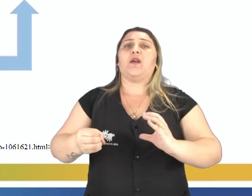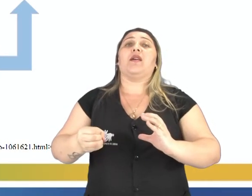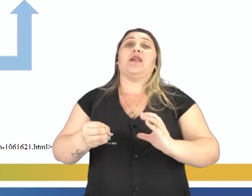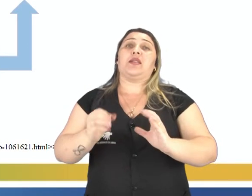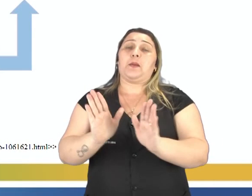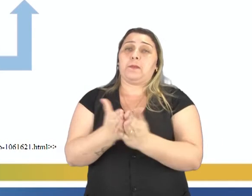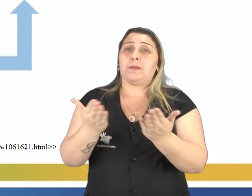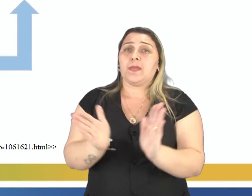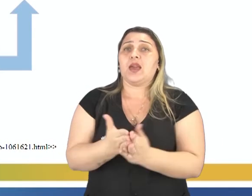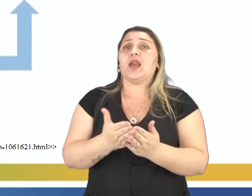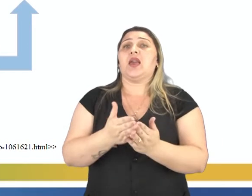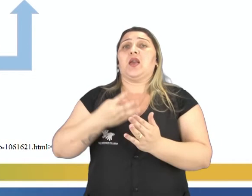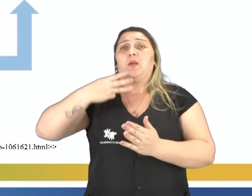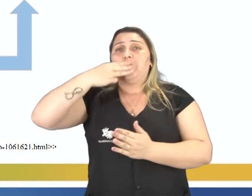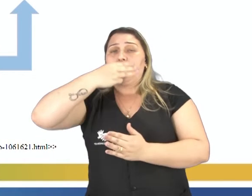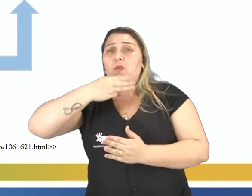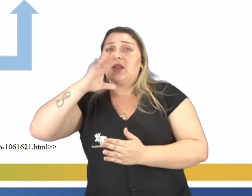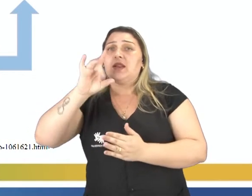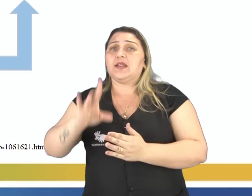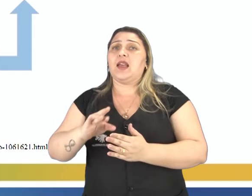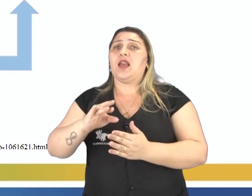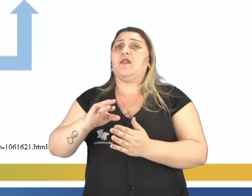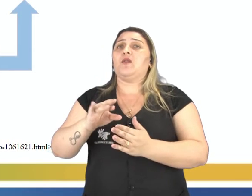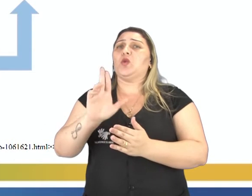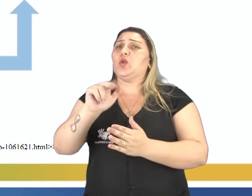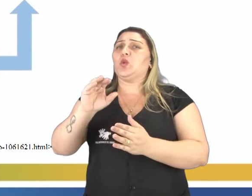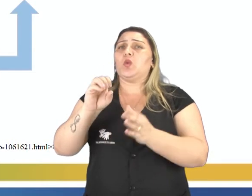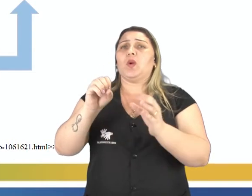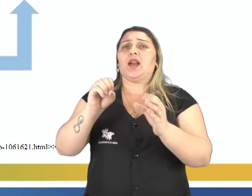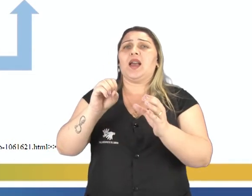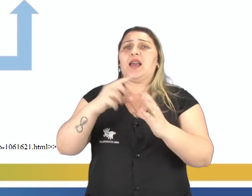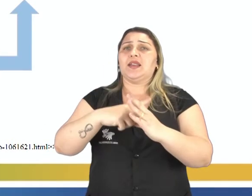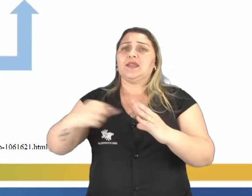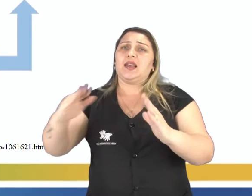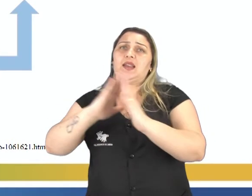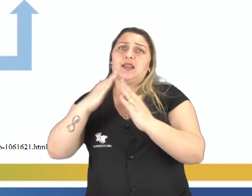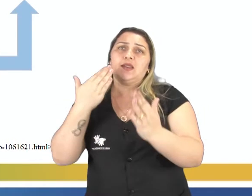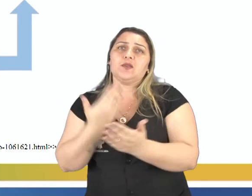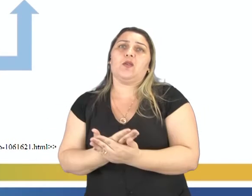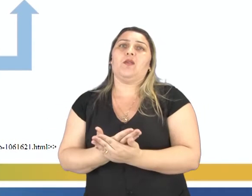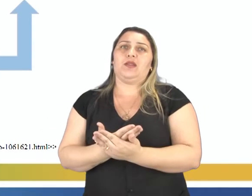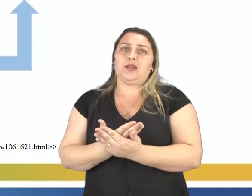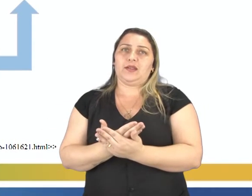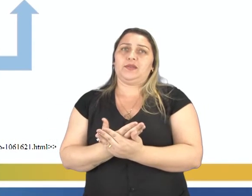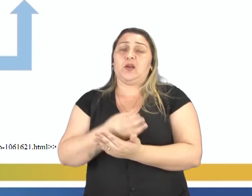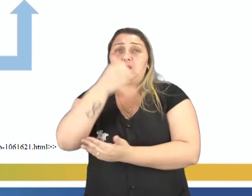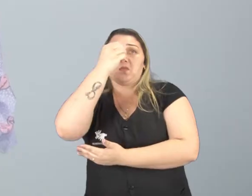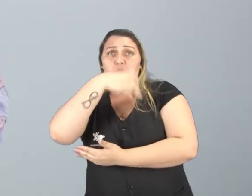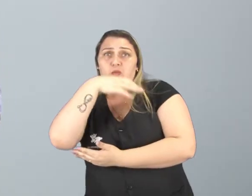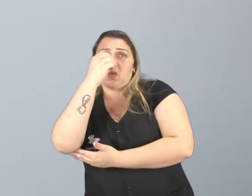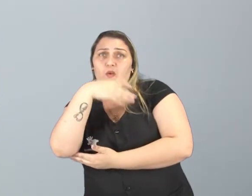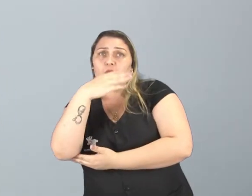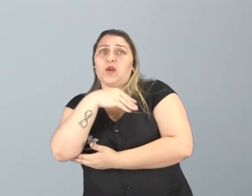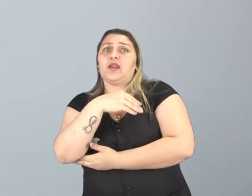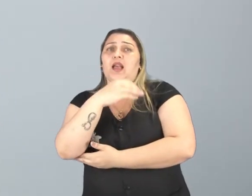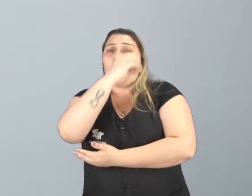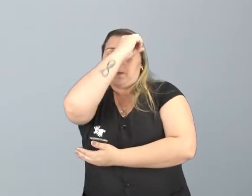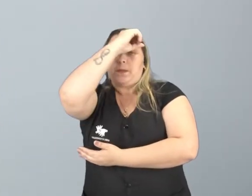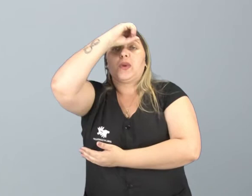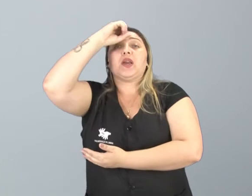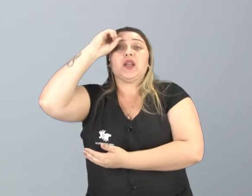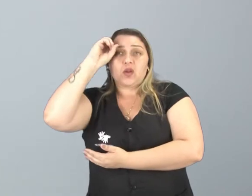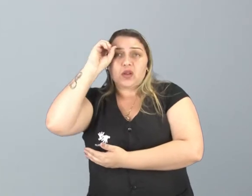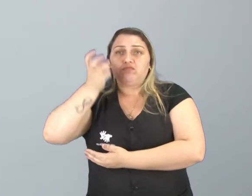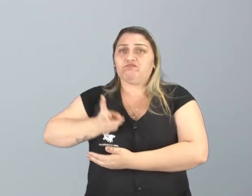os apontamentos grosseiros multiplicam ao sabor da ignorância. E aí, nessa parte, gente, ela vai continuar os argumentos